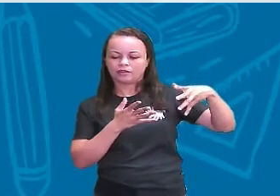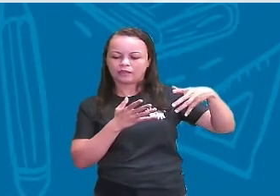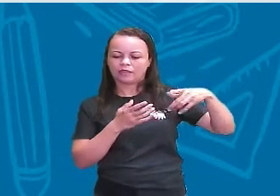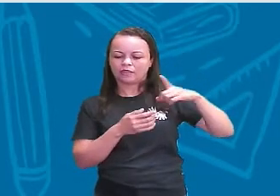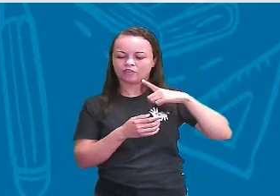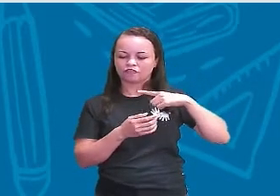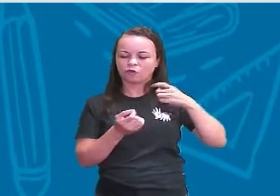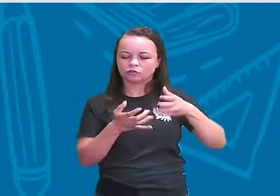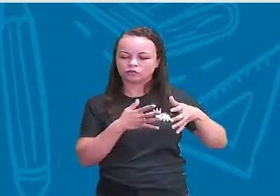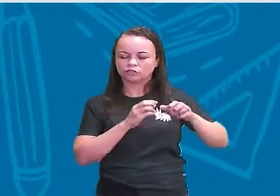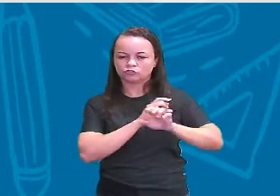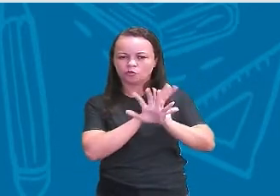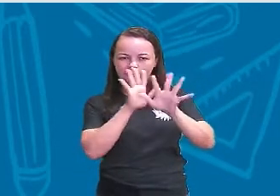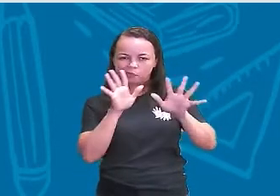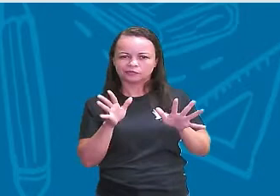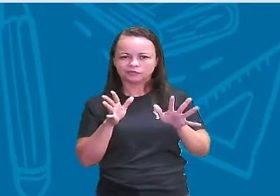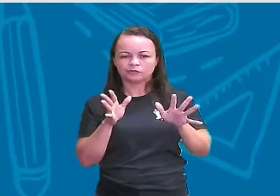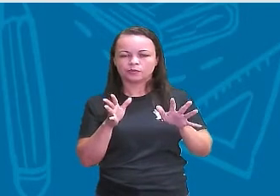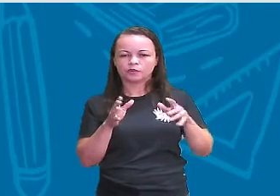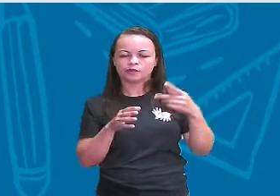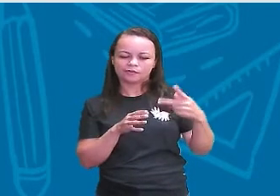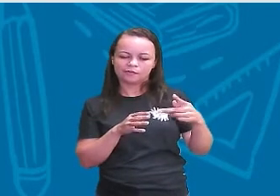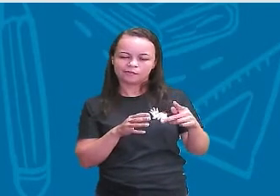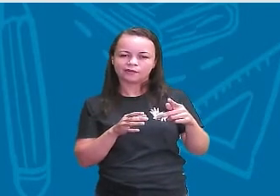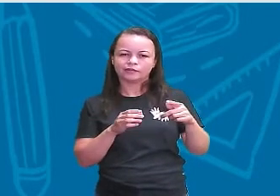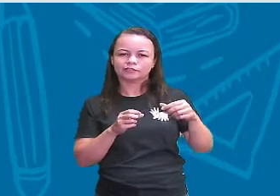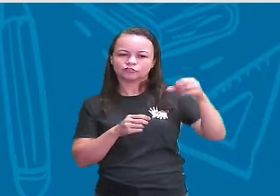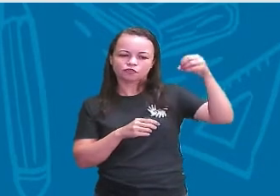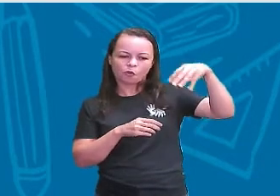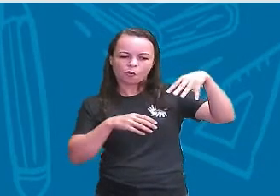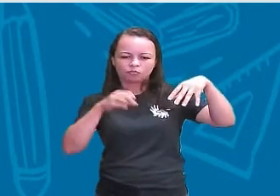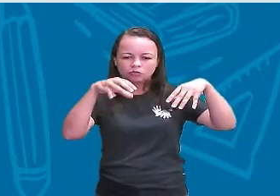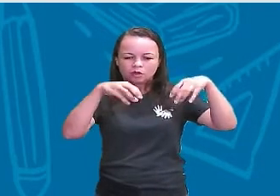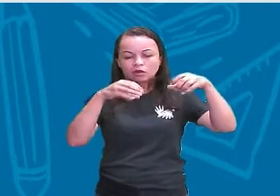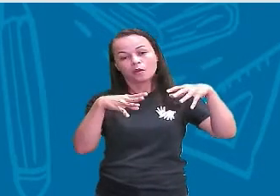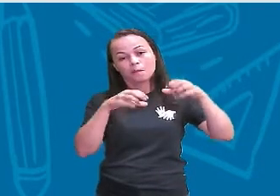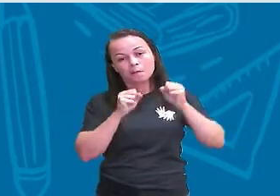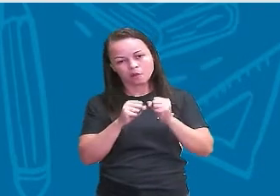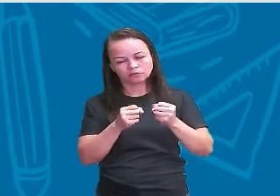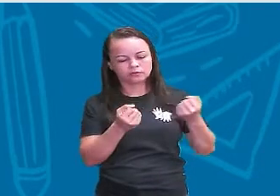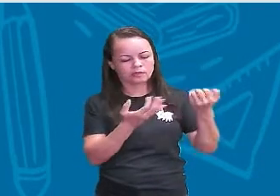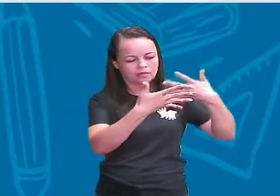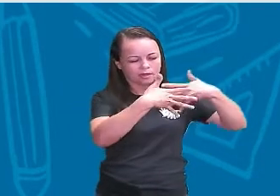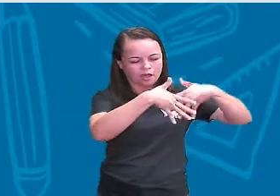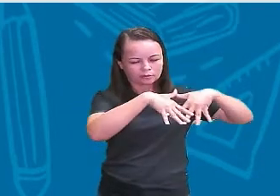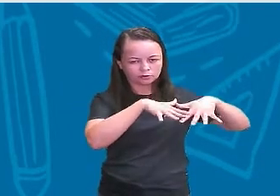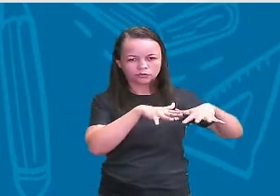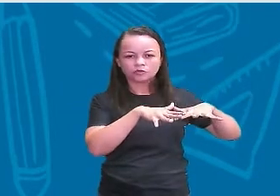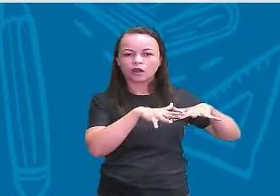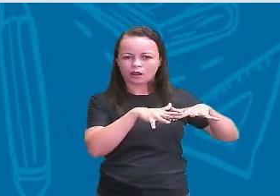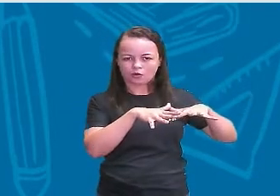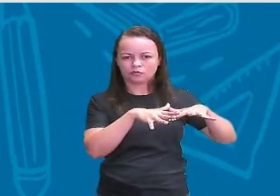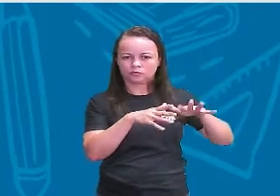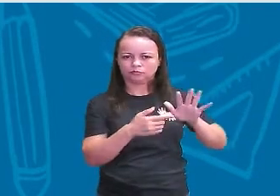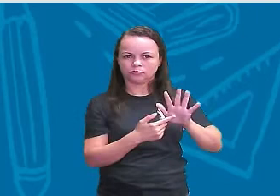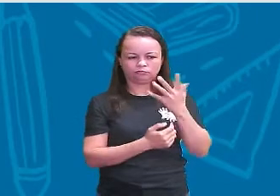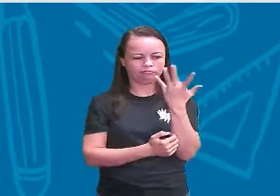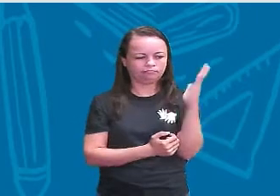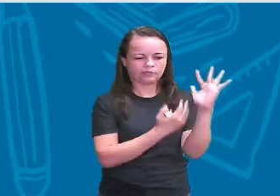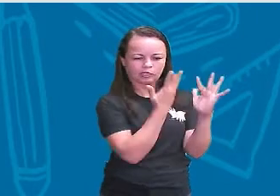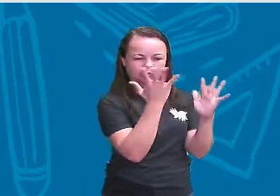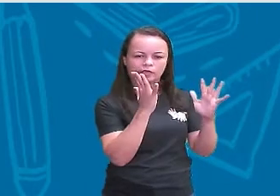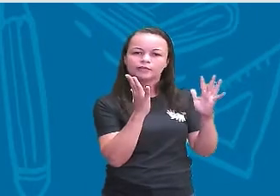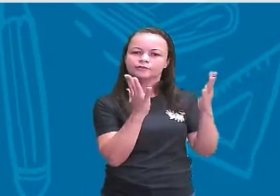luminosas, certo? E essas fontes luminosas, elas podem ser naturais, ou seja, está lá presente na natureza, como,